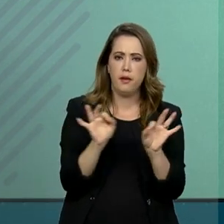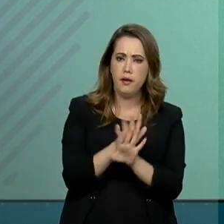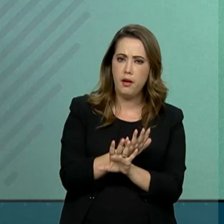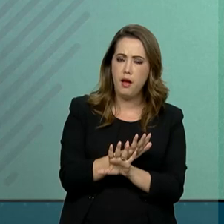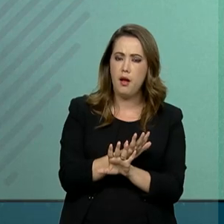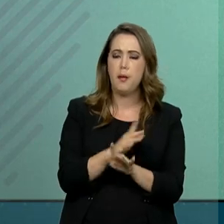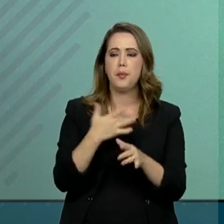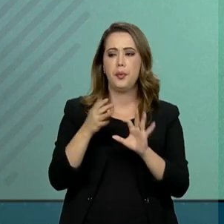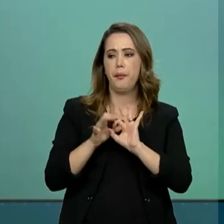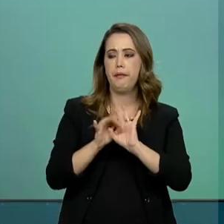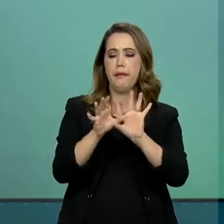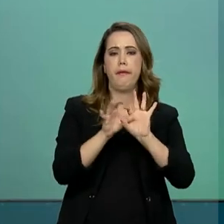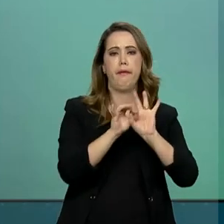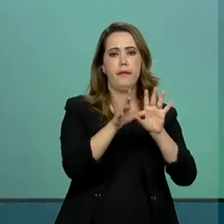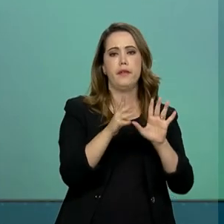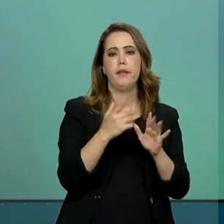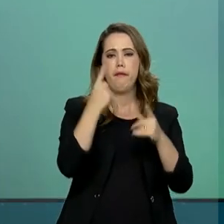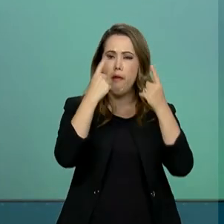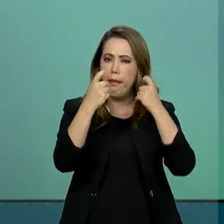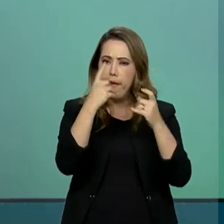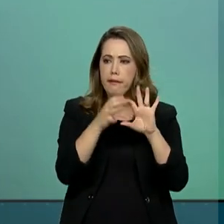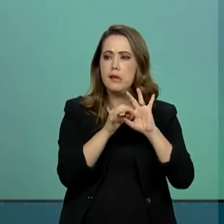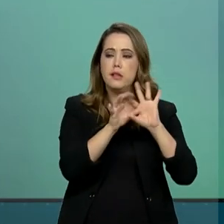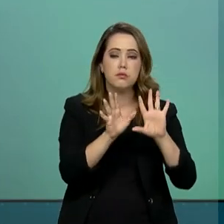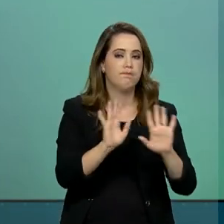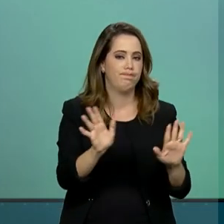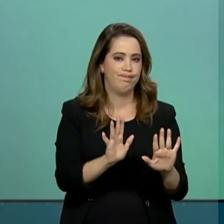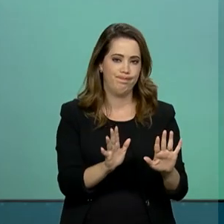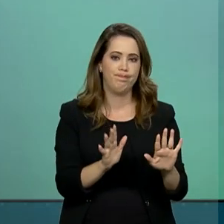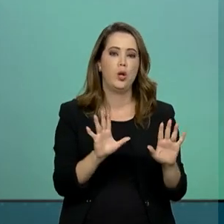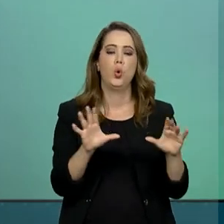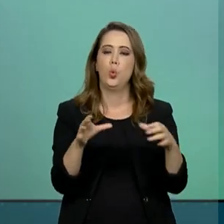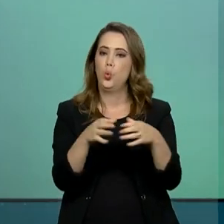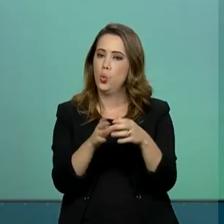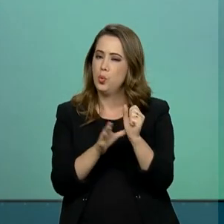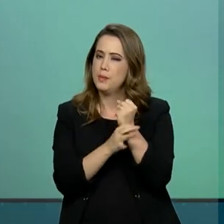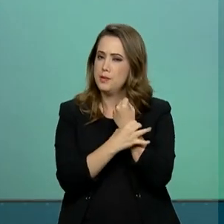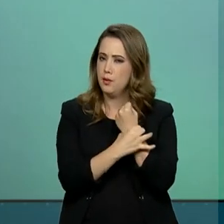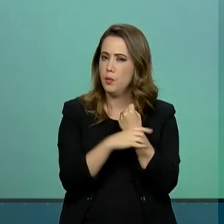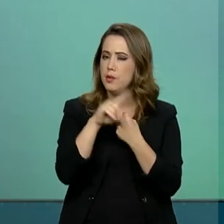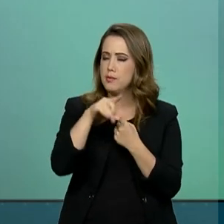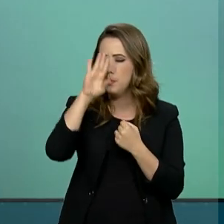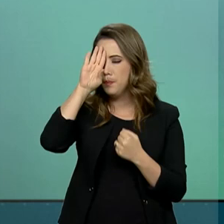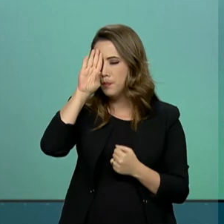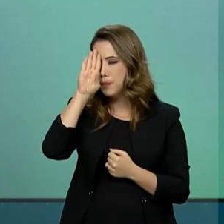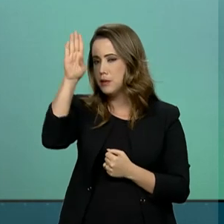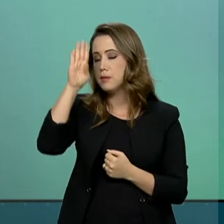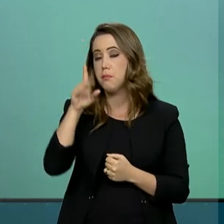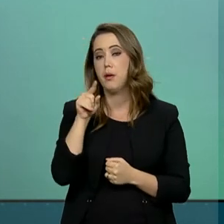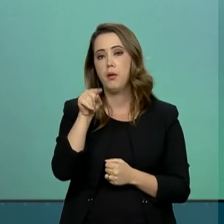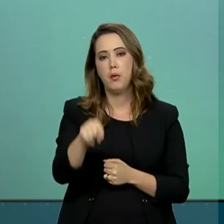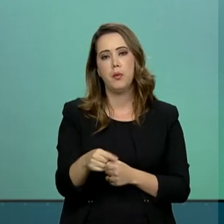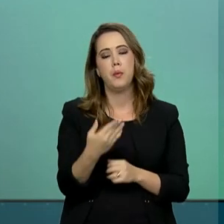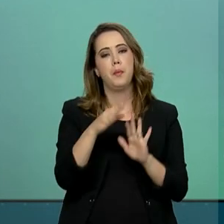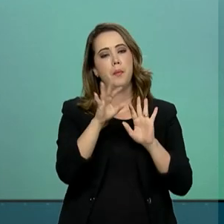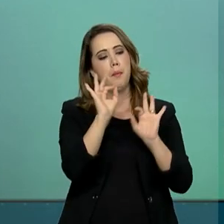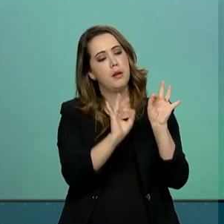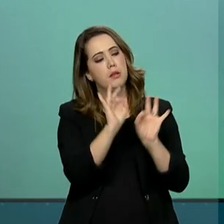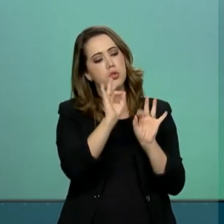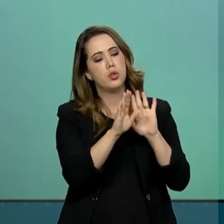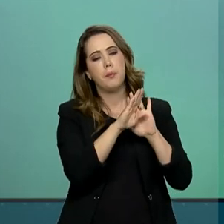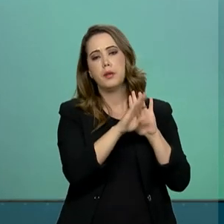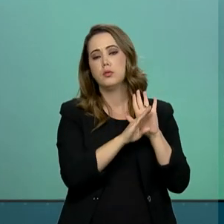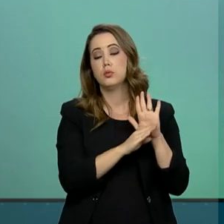impunidade a área de segurança pública é uma das prioridades do plano de governo do presidente